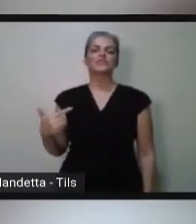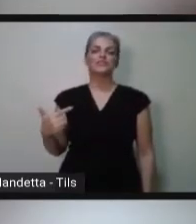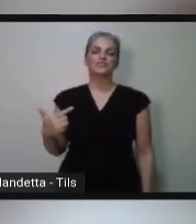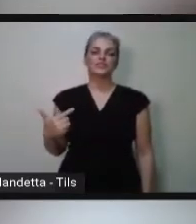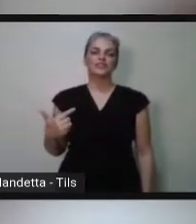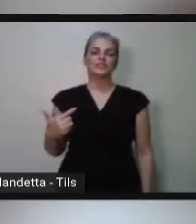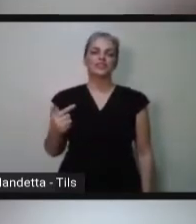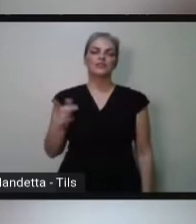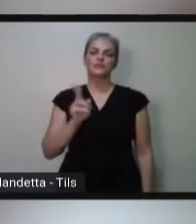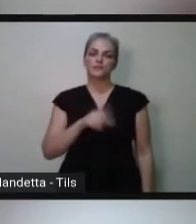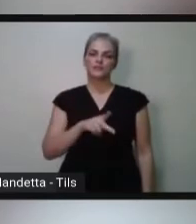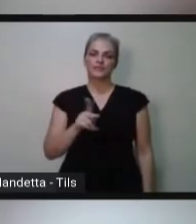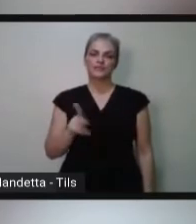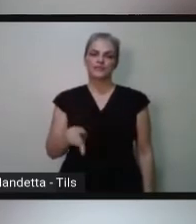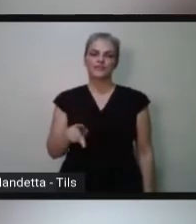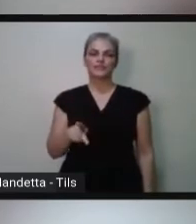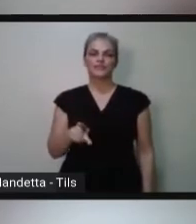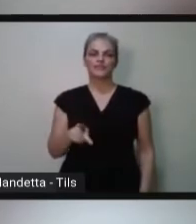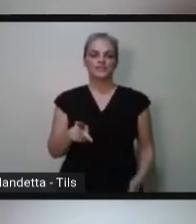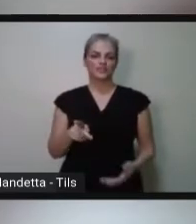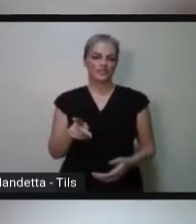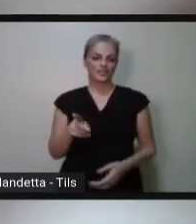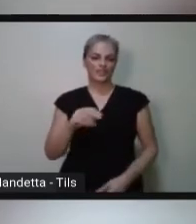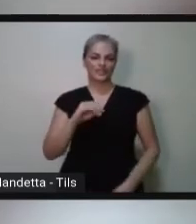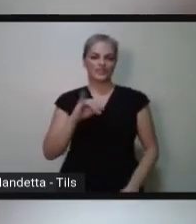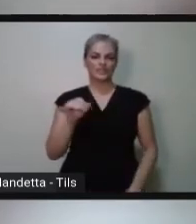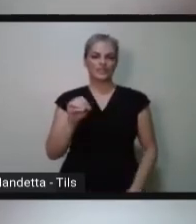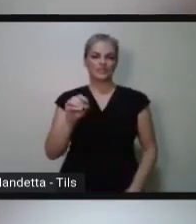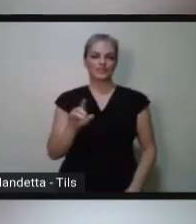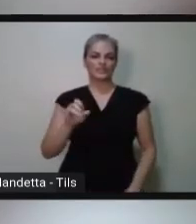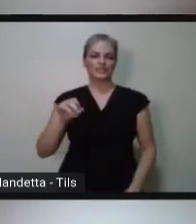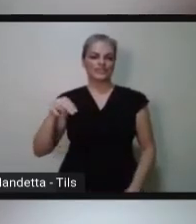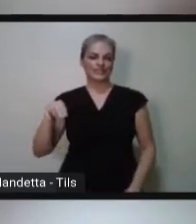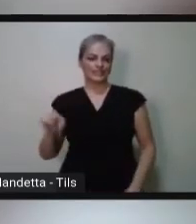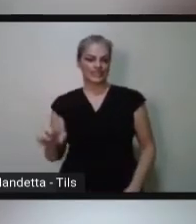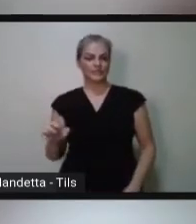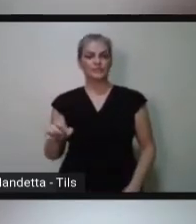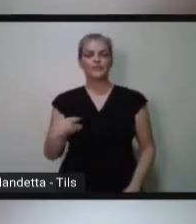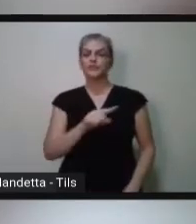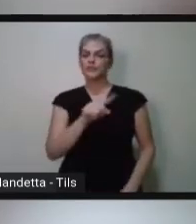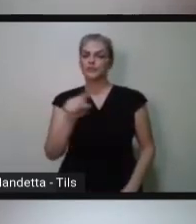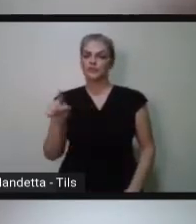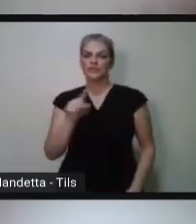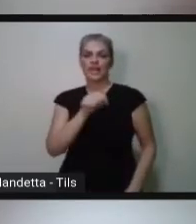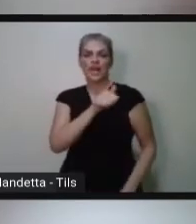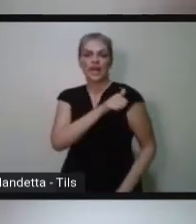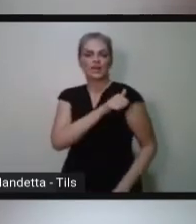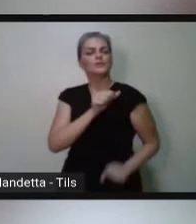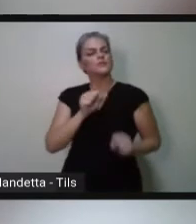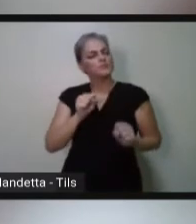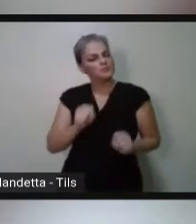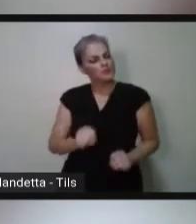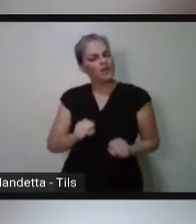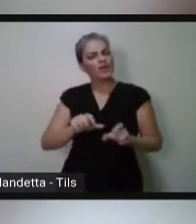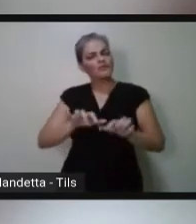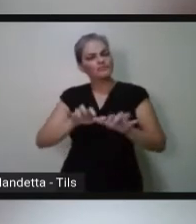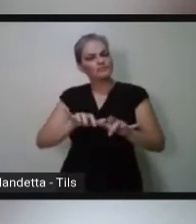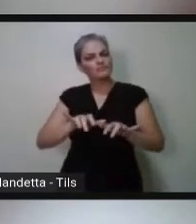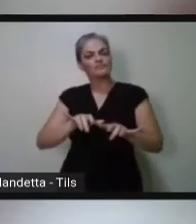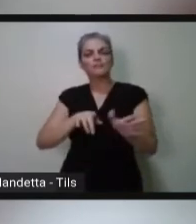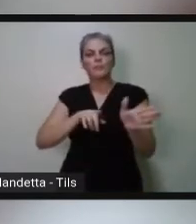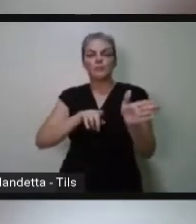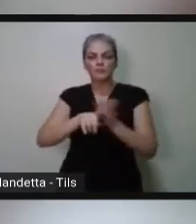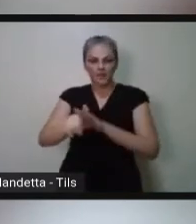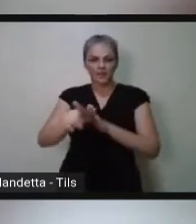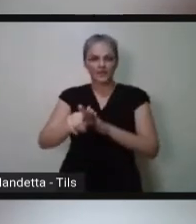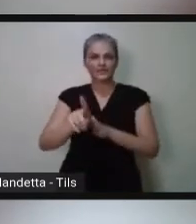à nossa live de hoje. As perguntas vocês podem estar postando e a professora Fernanda estará